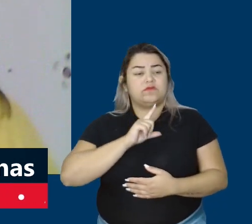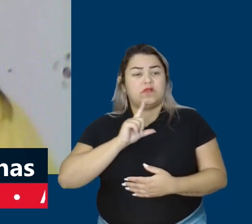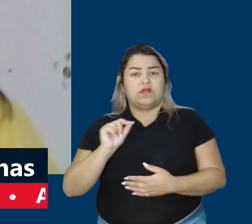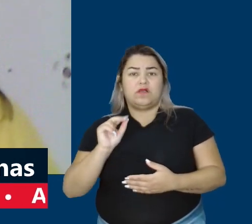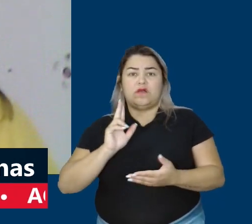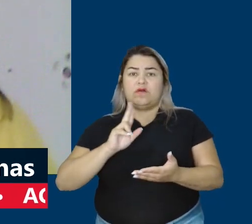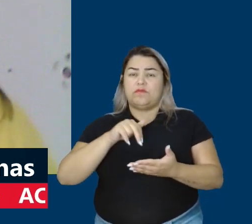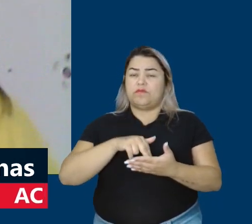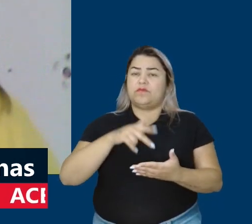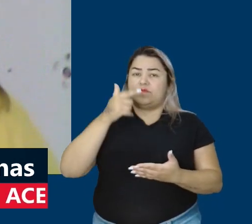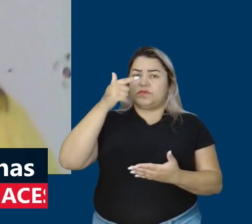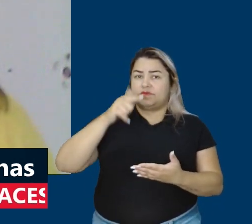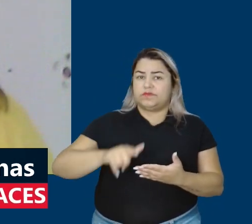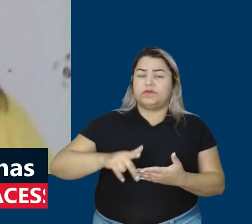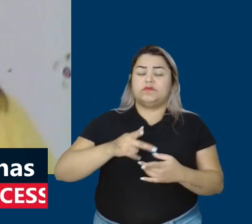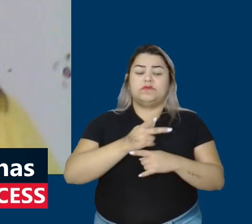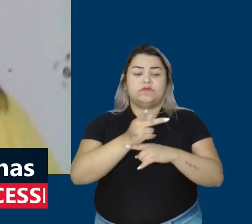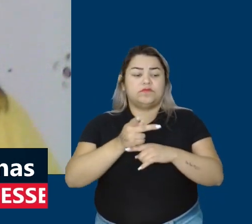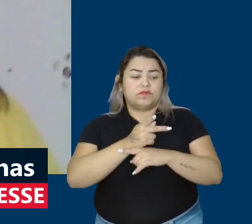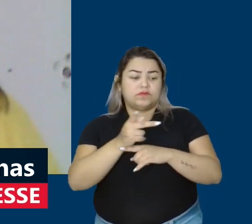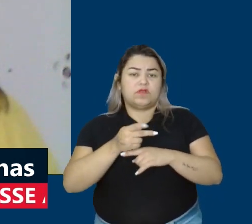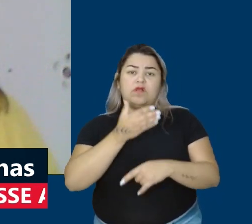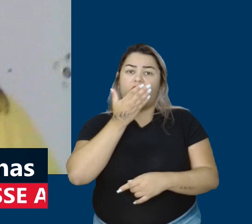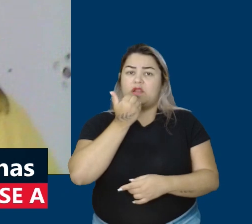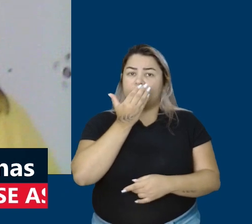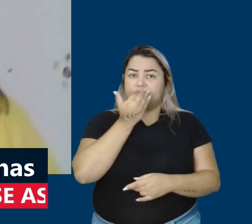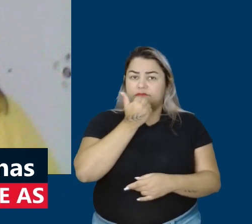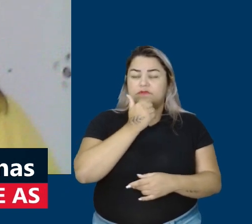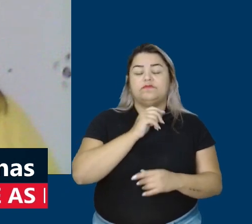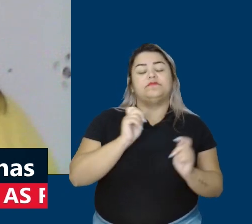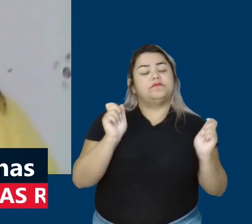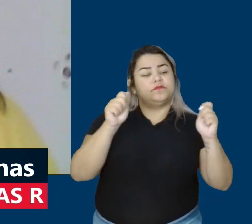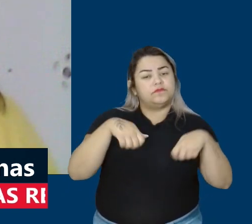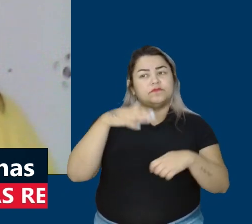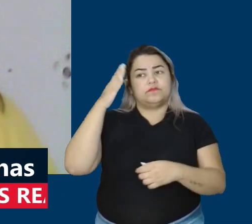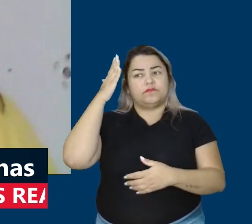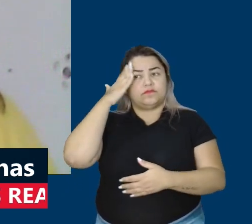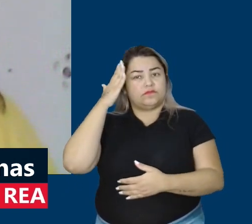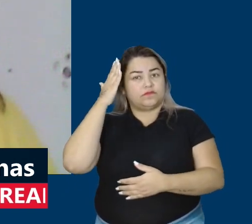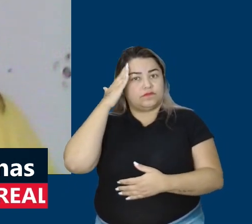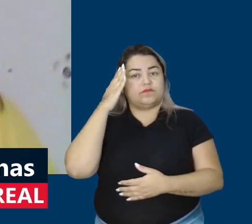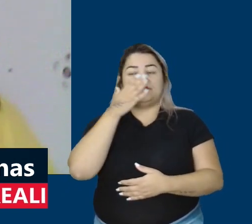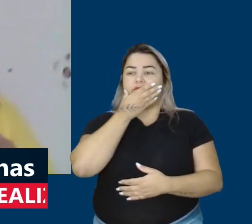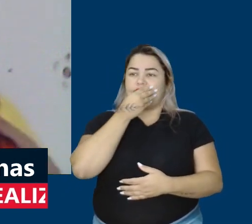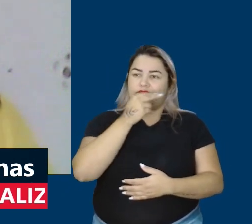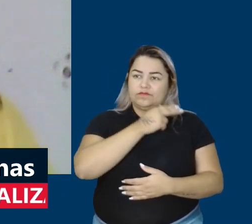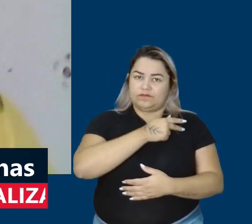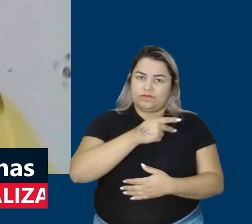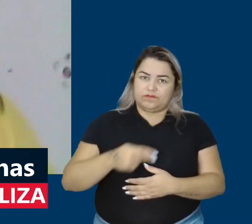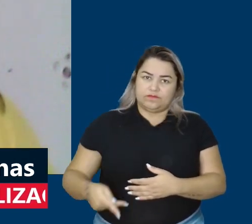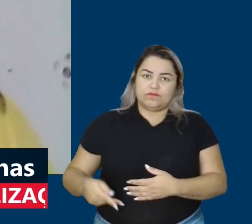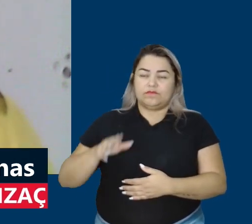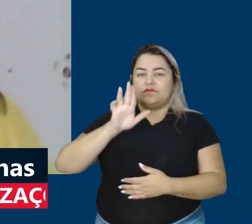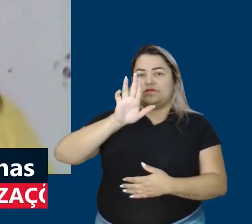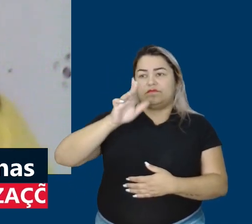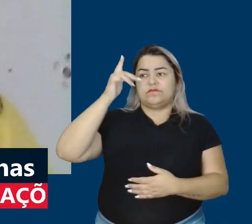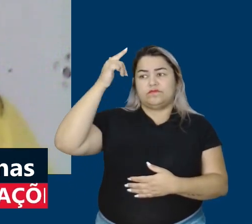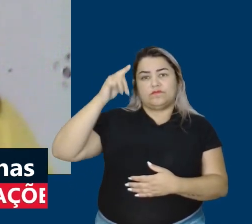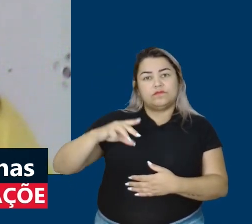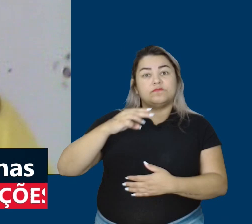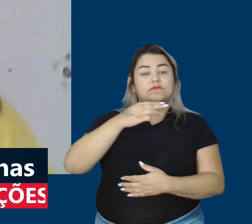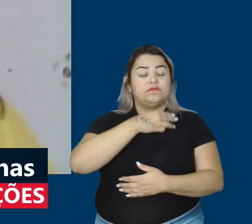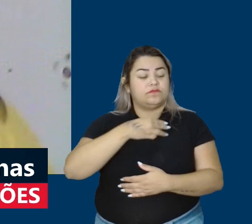buscar o seu alimento. Então, a gente precisa saber que o presidente Lula, junto com os demais ministros, né,